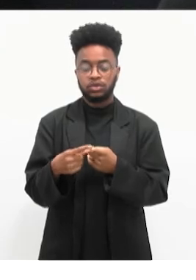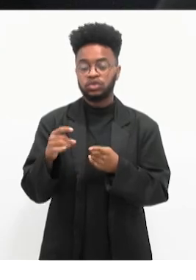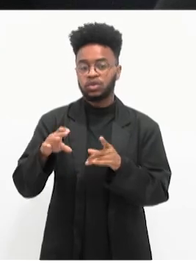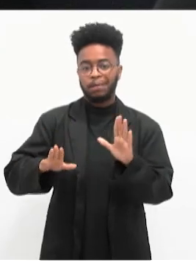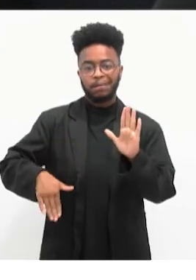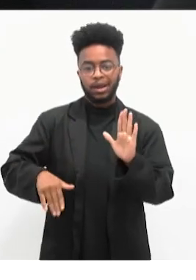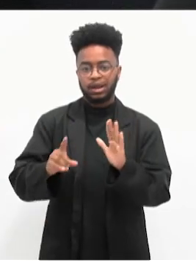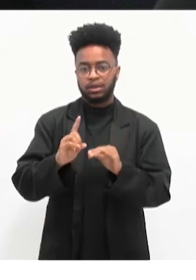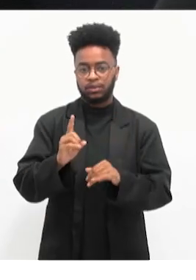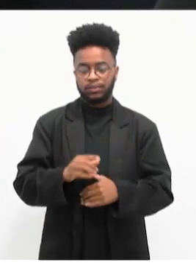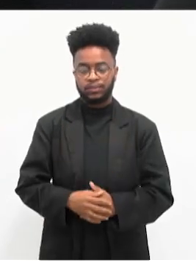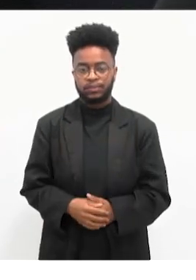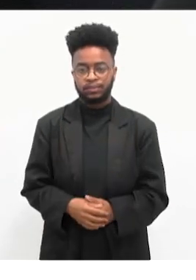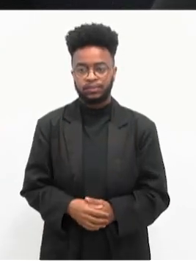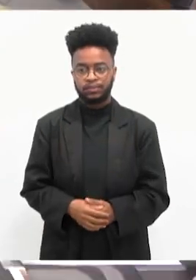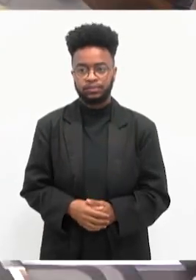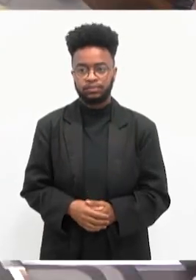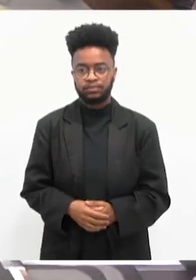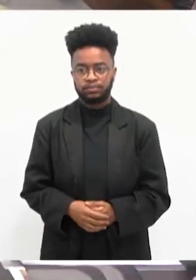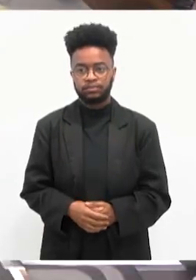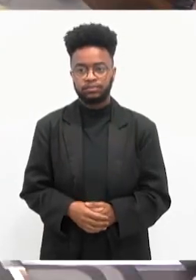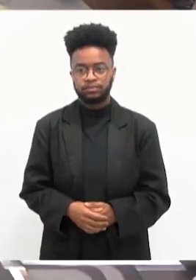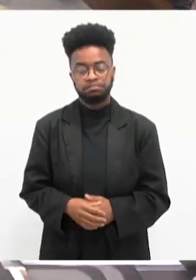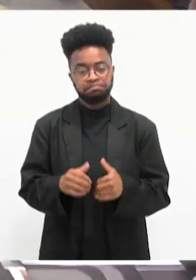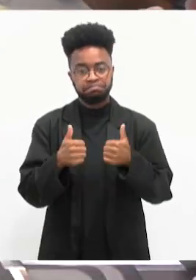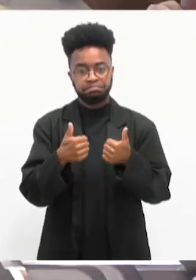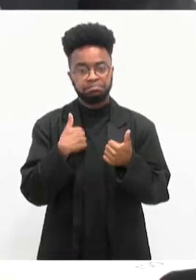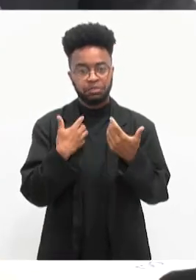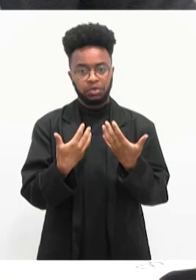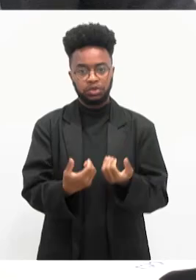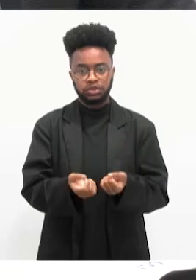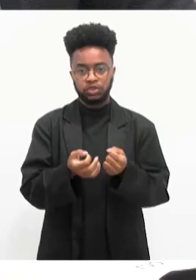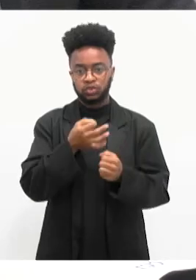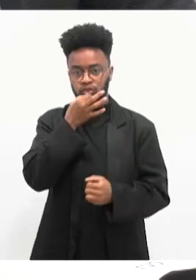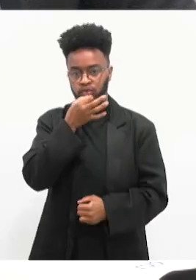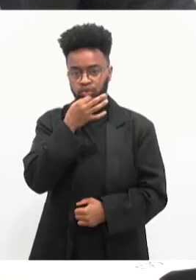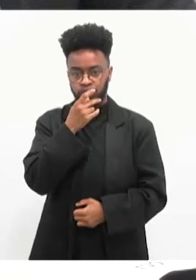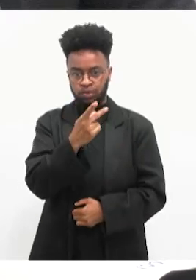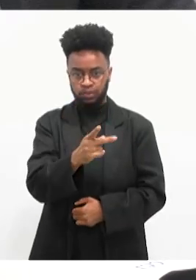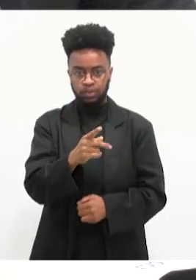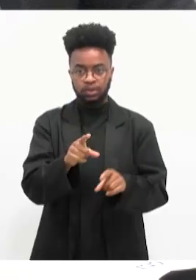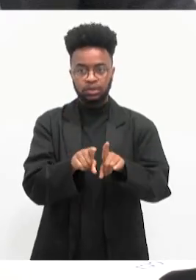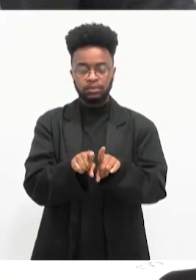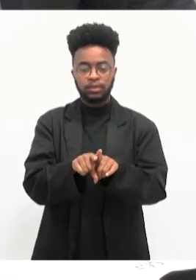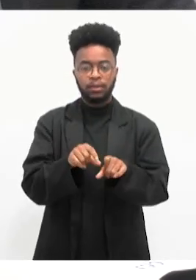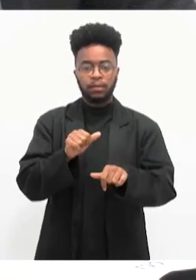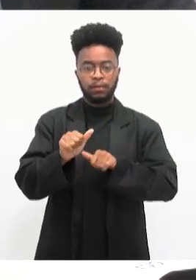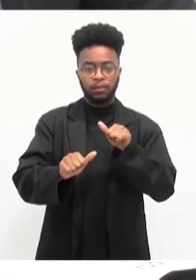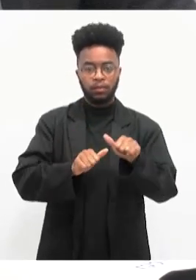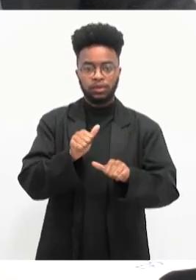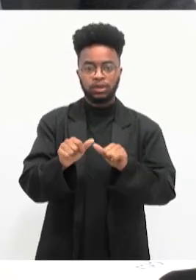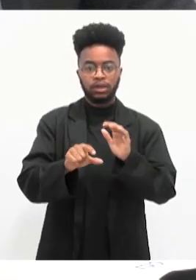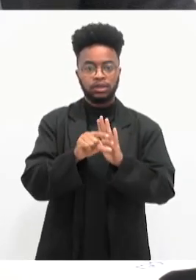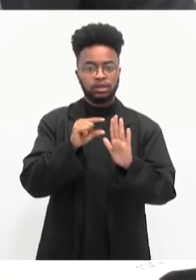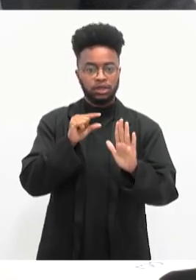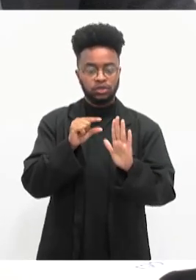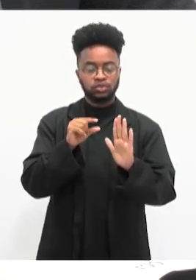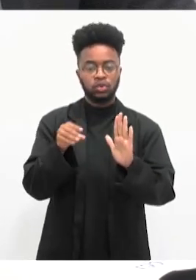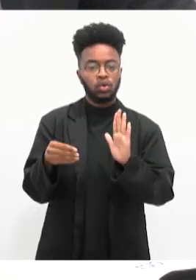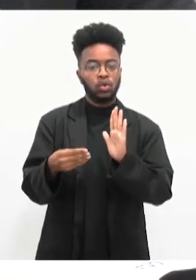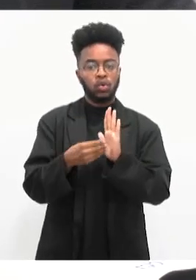né? Tá bem. Acato a sugestão do deputado Luiz Paulo para alterar também a emenda,